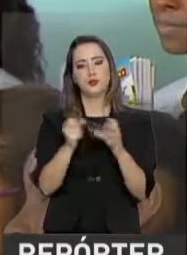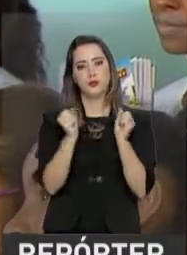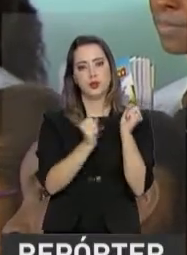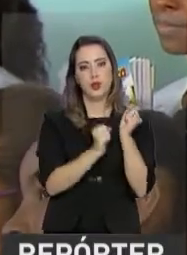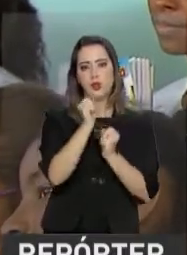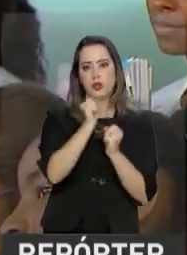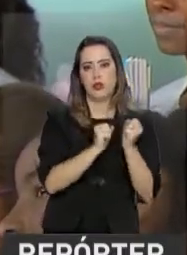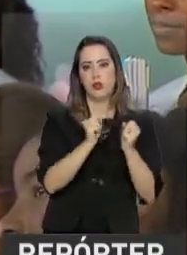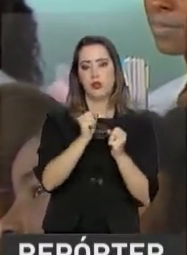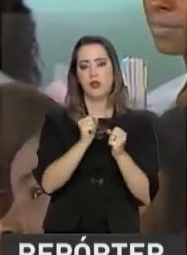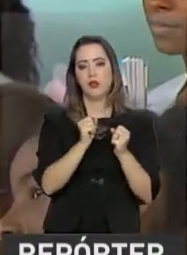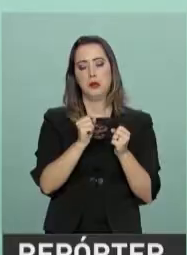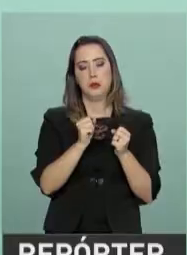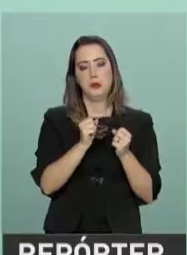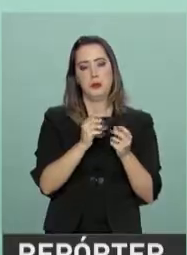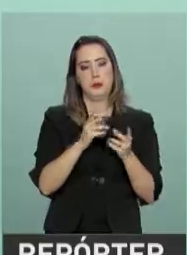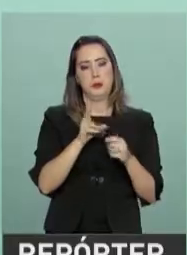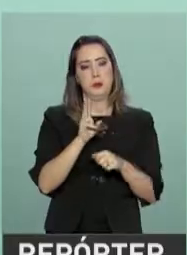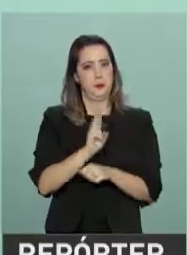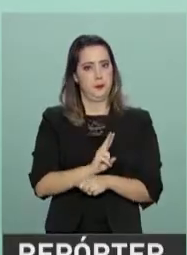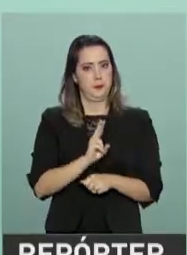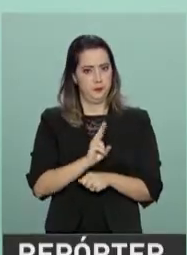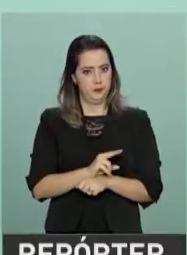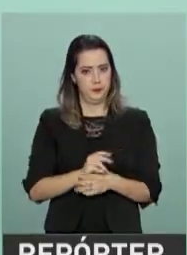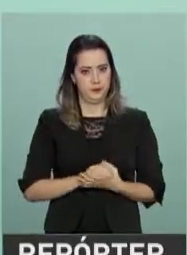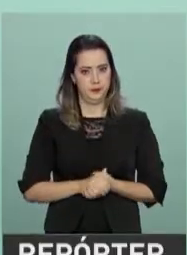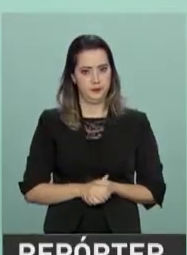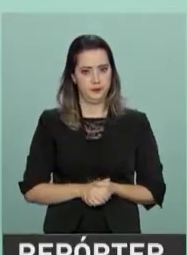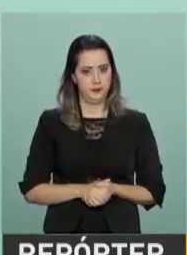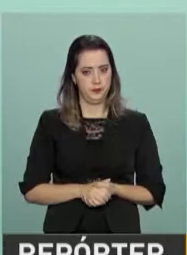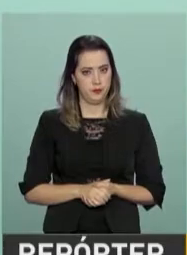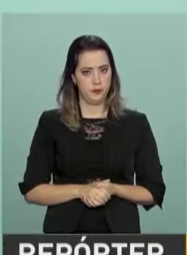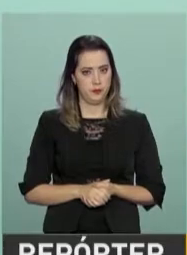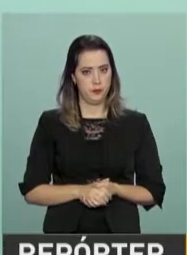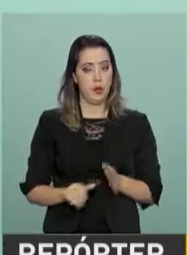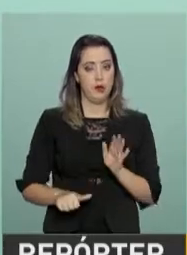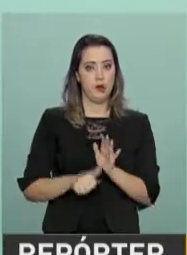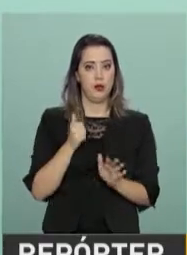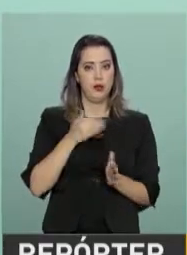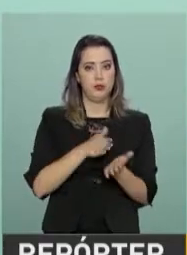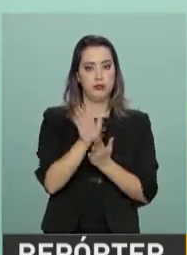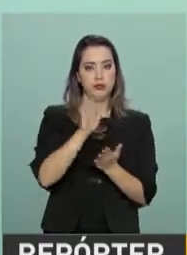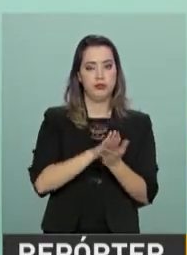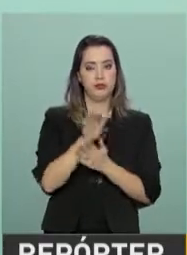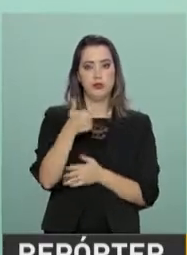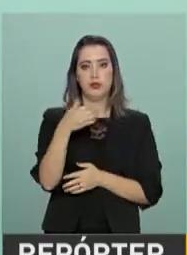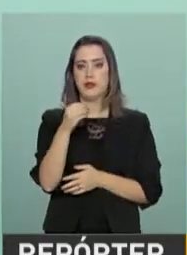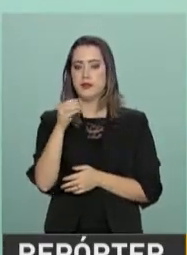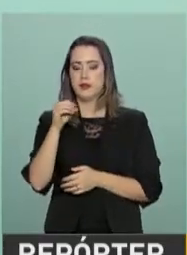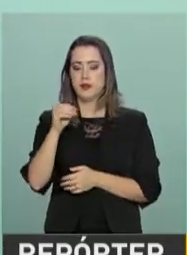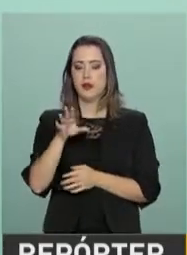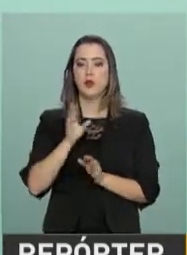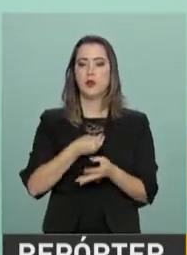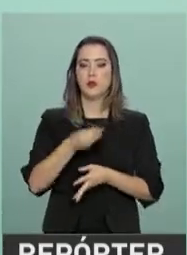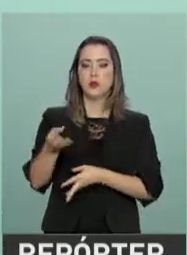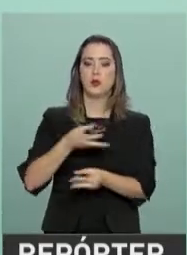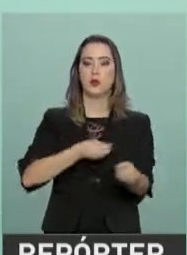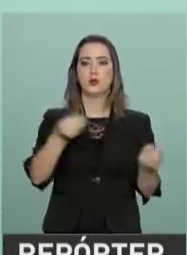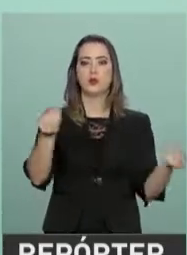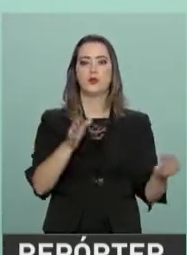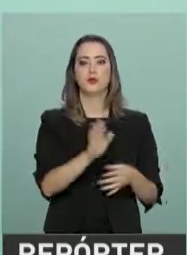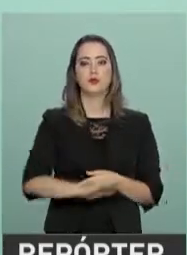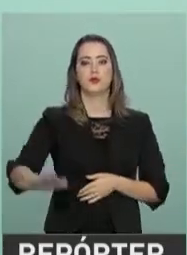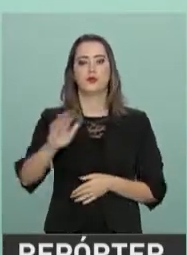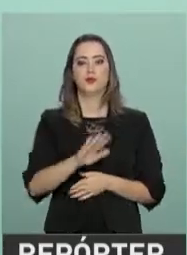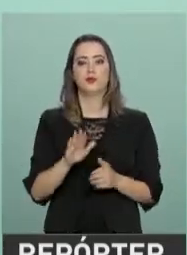do gibi já estão sendo distribuídos para as crianças das escolas das forças armadas mas a idéia é ampliar o projeto